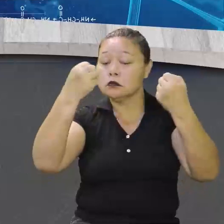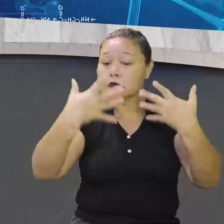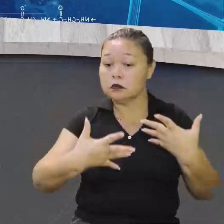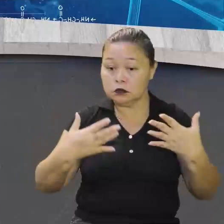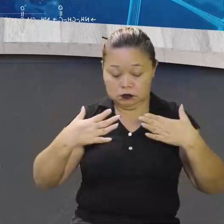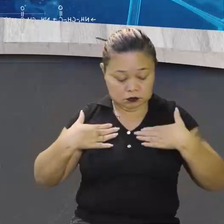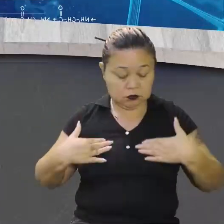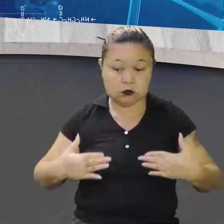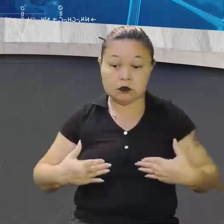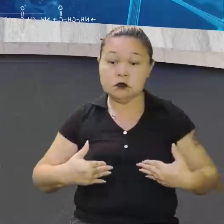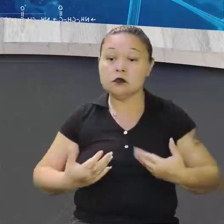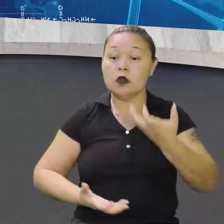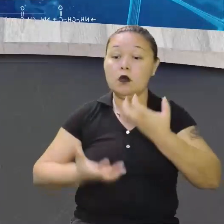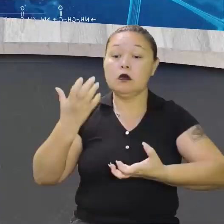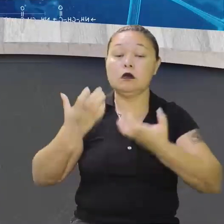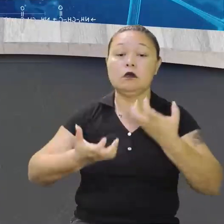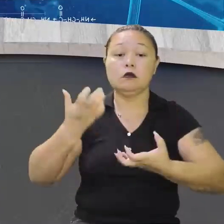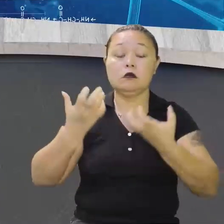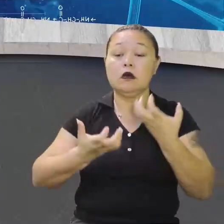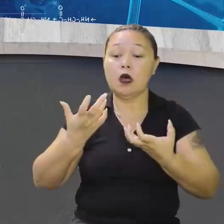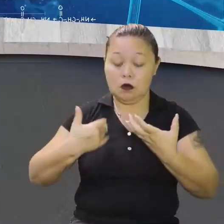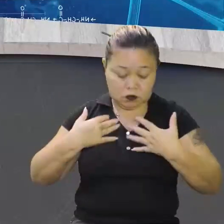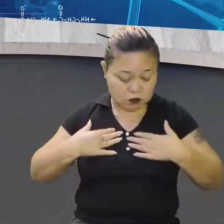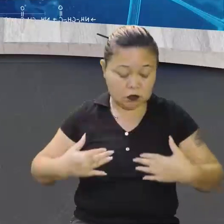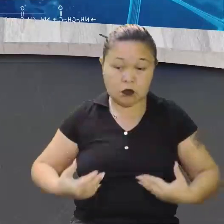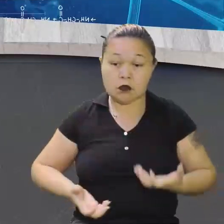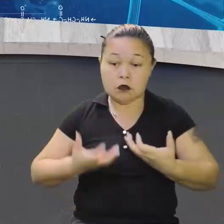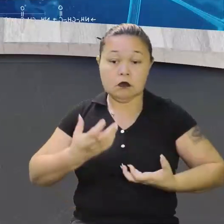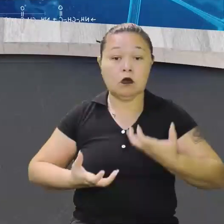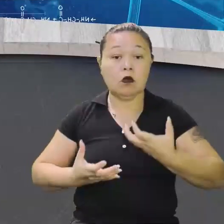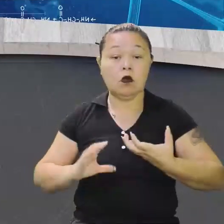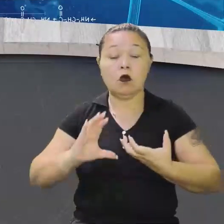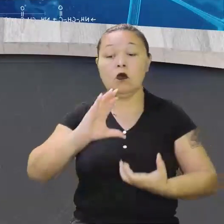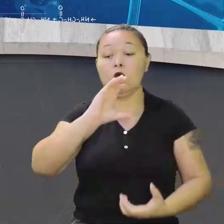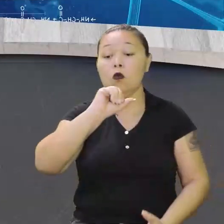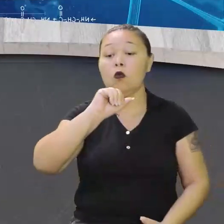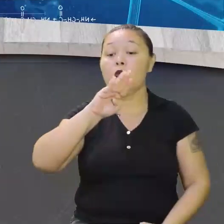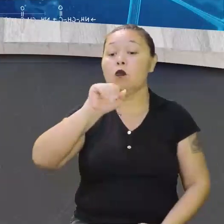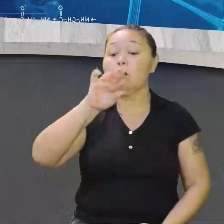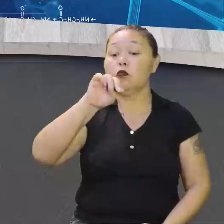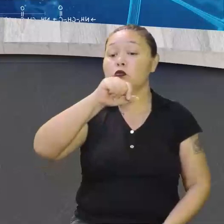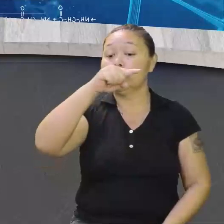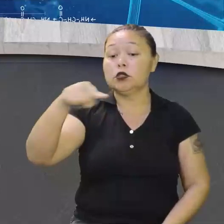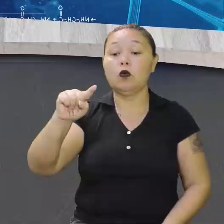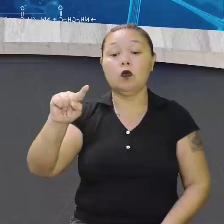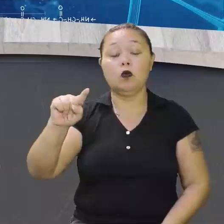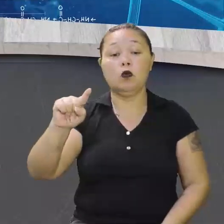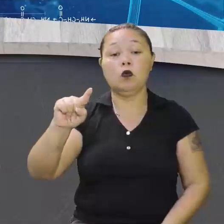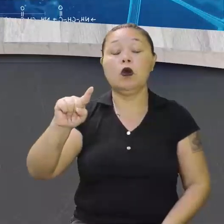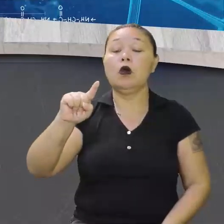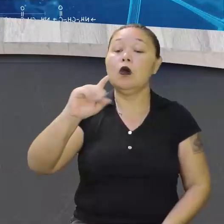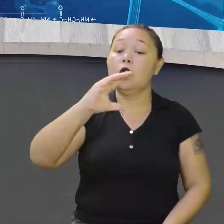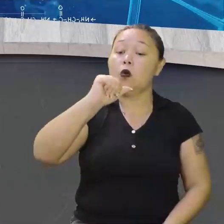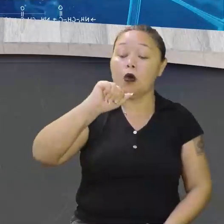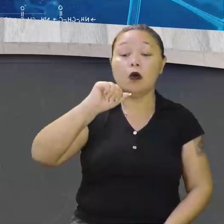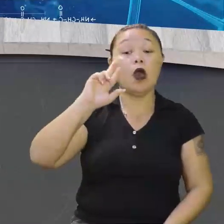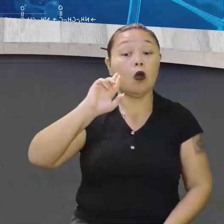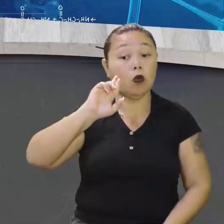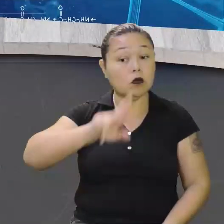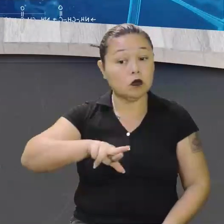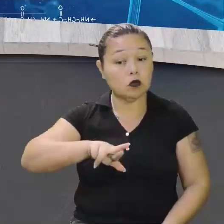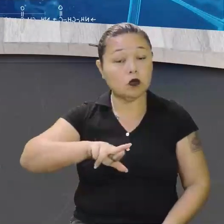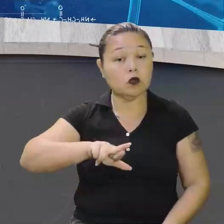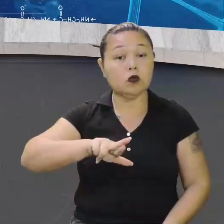humano, quando é cremado ele sofre uma combustão. Combustão é o resultado